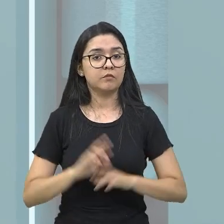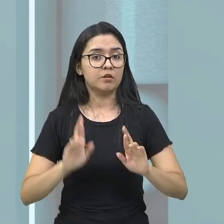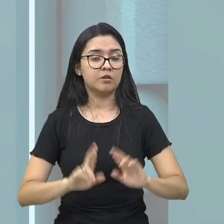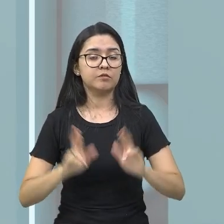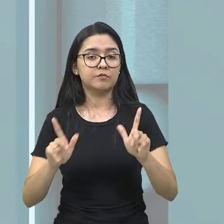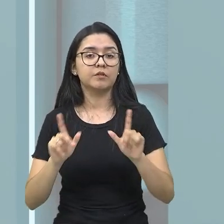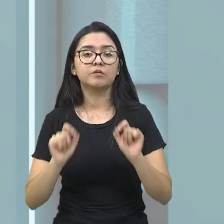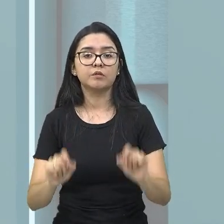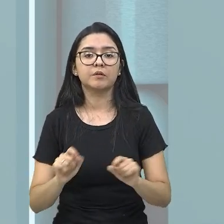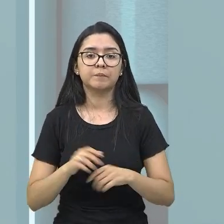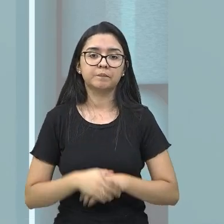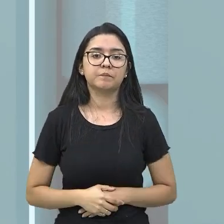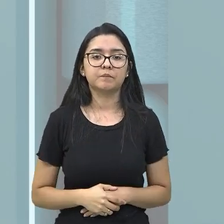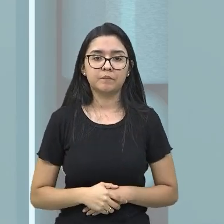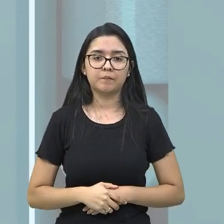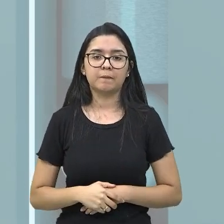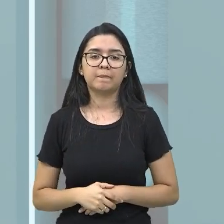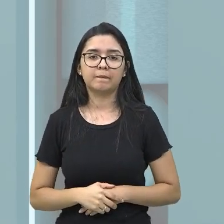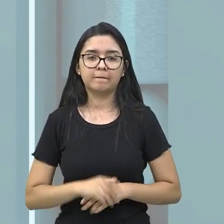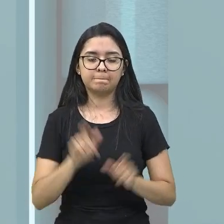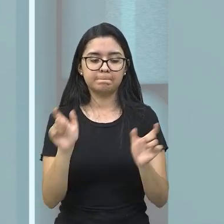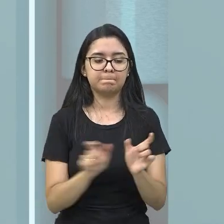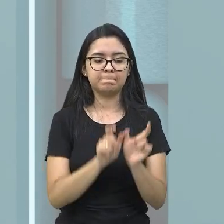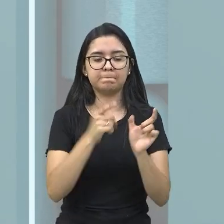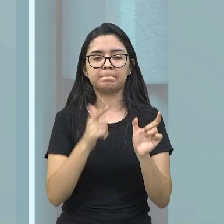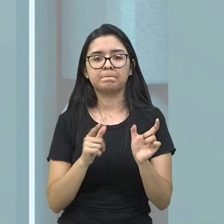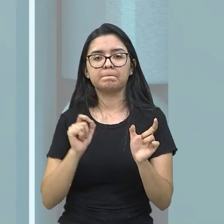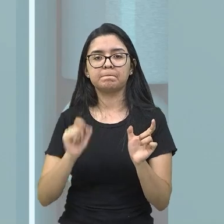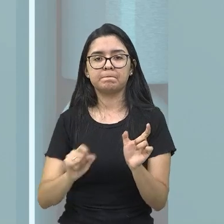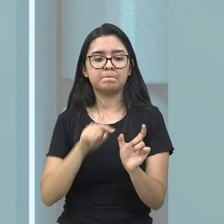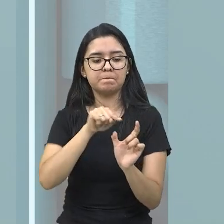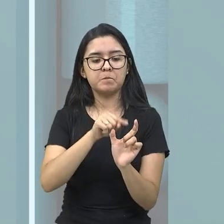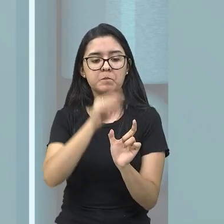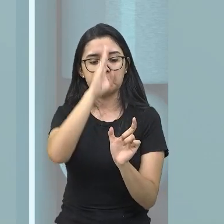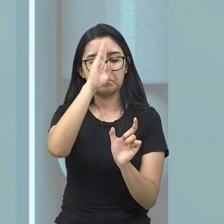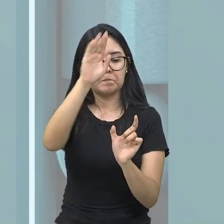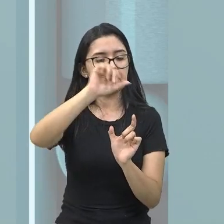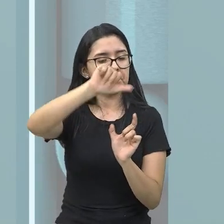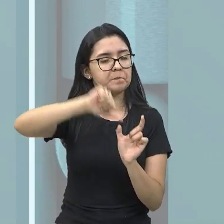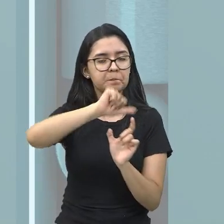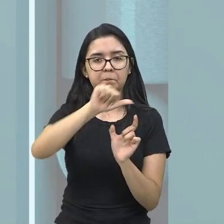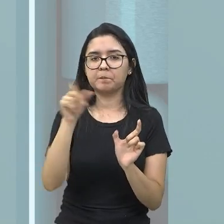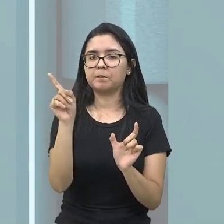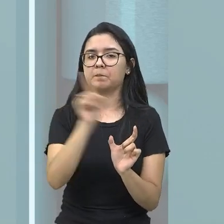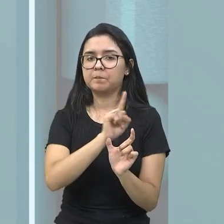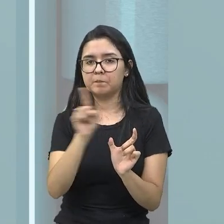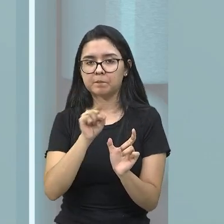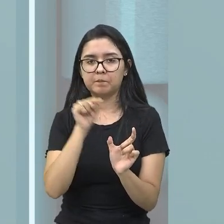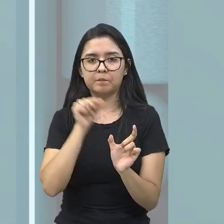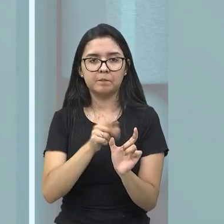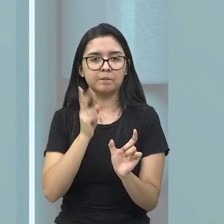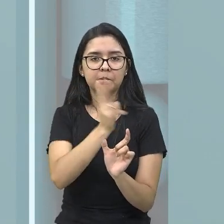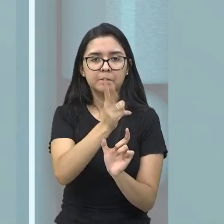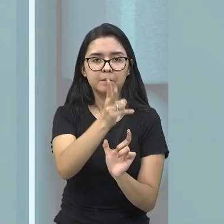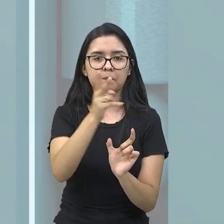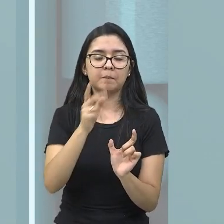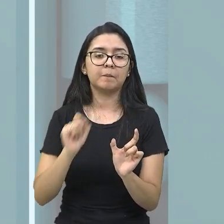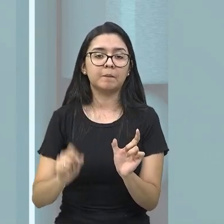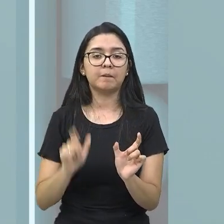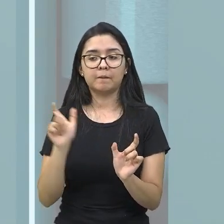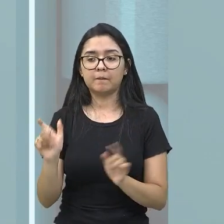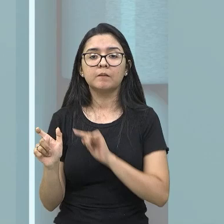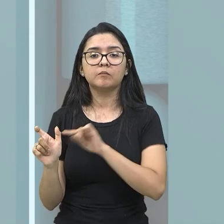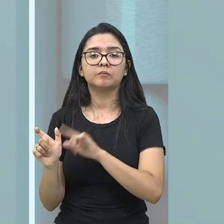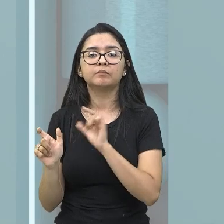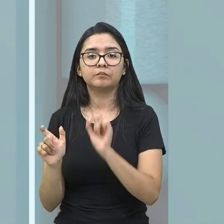diferença está entre justaposição, eu não ter nenhuma alteração nas palavras que eu estou juntando, enquanto no